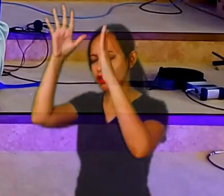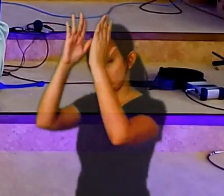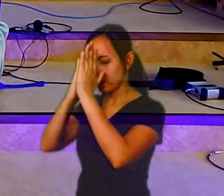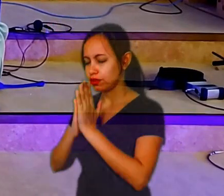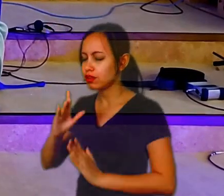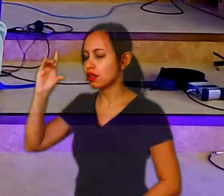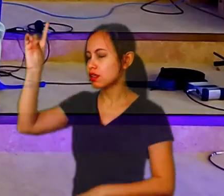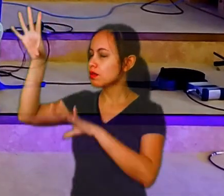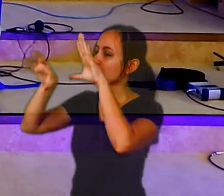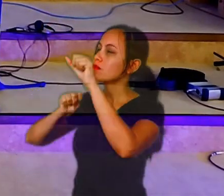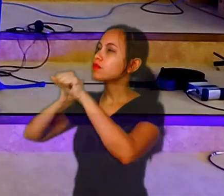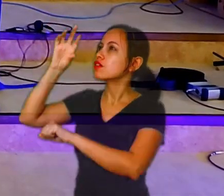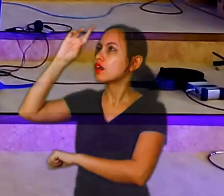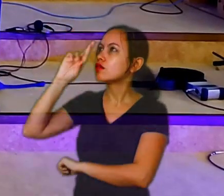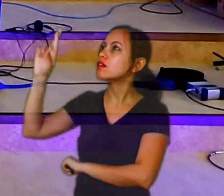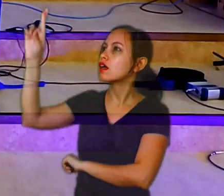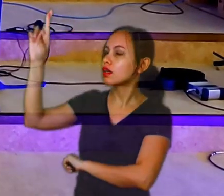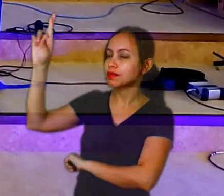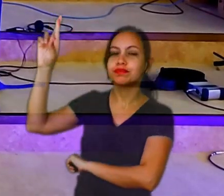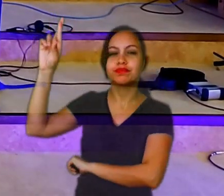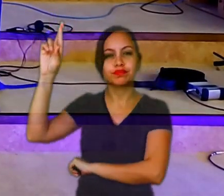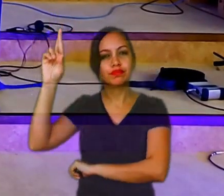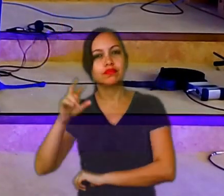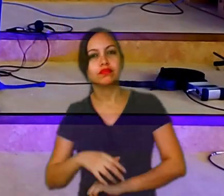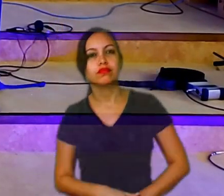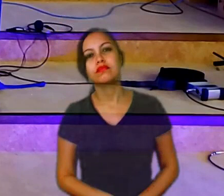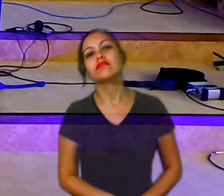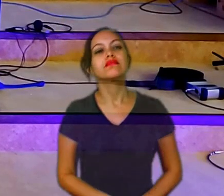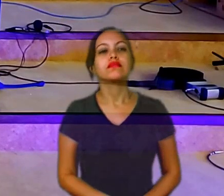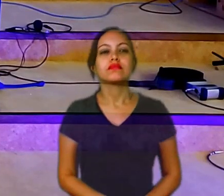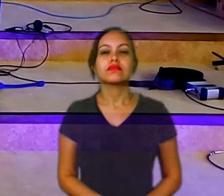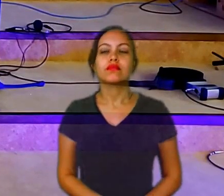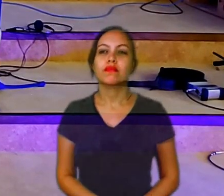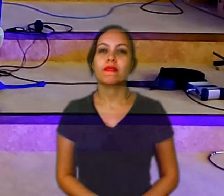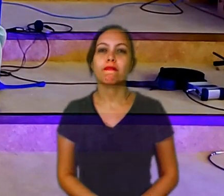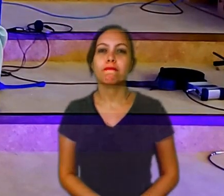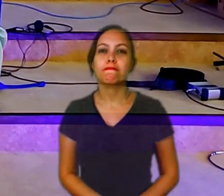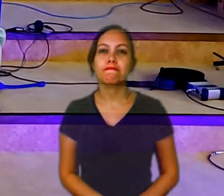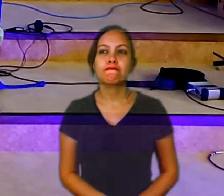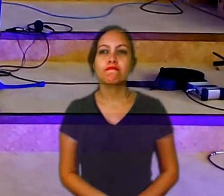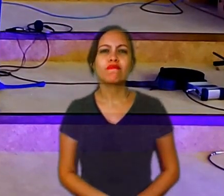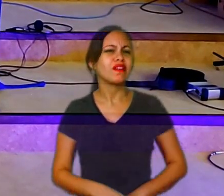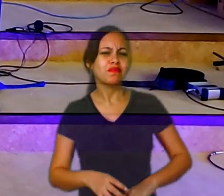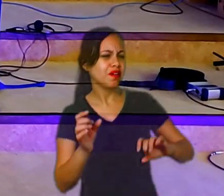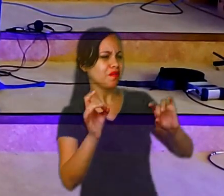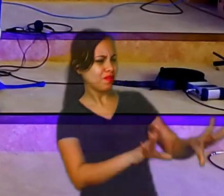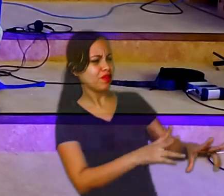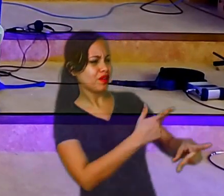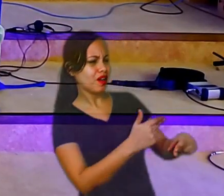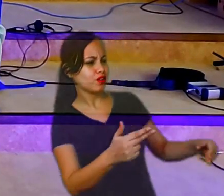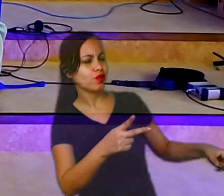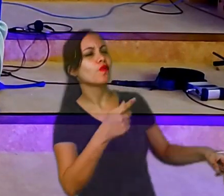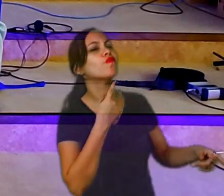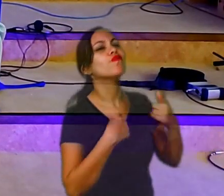para buscar ao Senhor, para despojar-se das suas próprias atividades, do